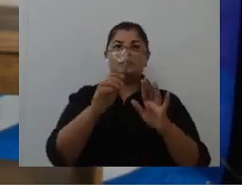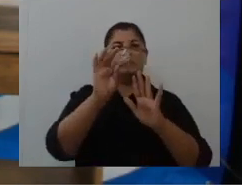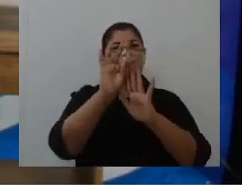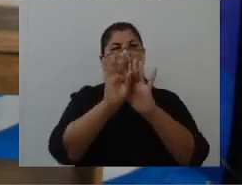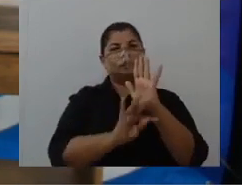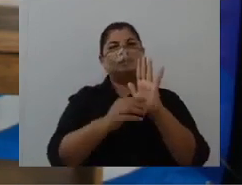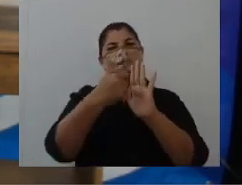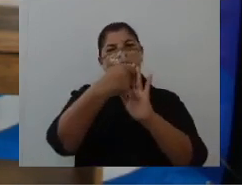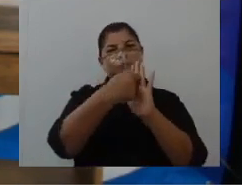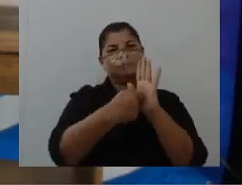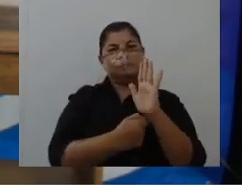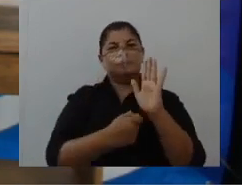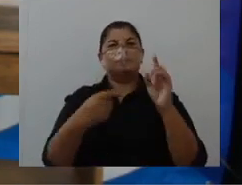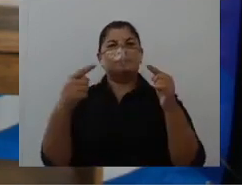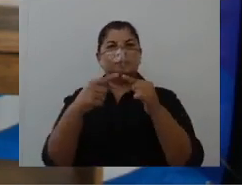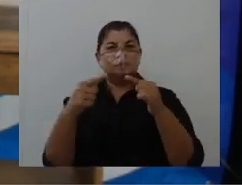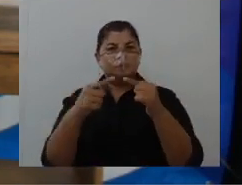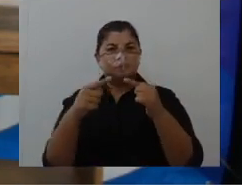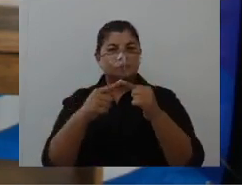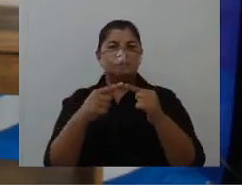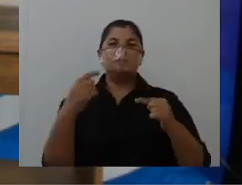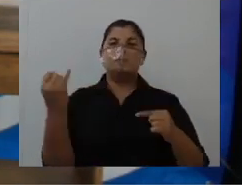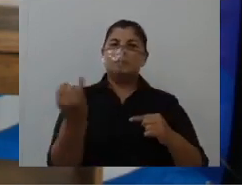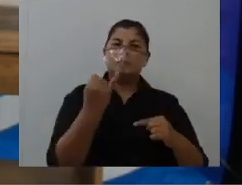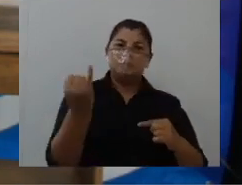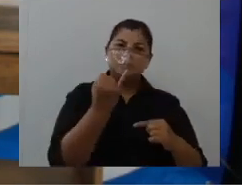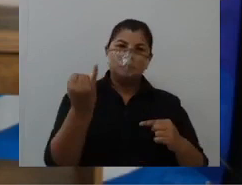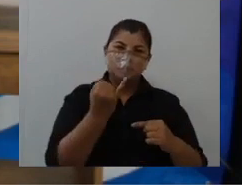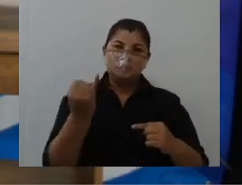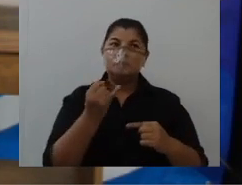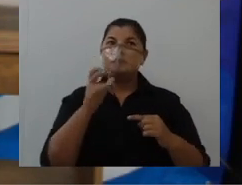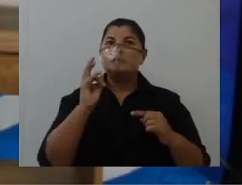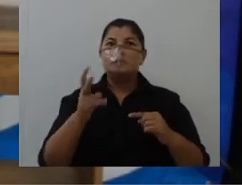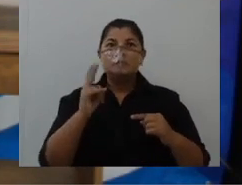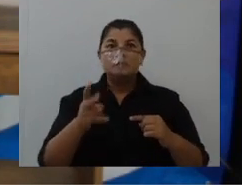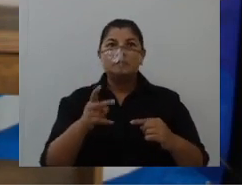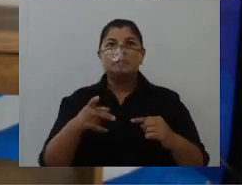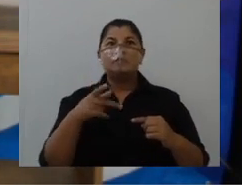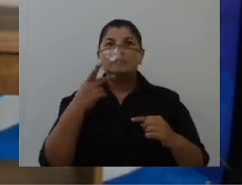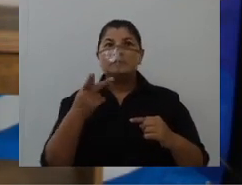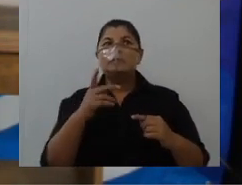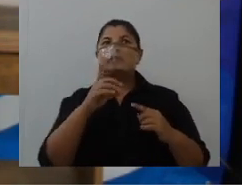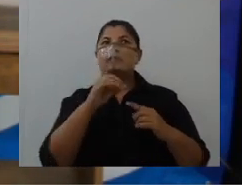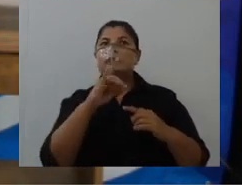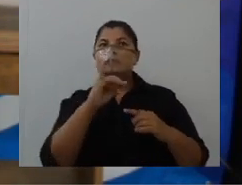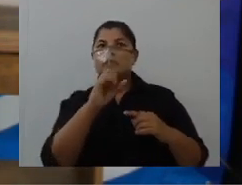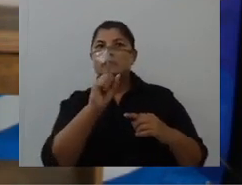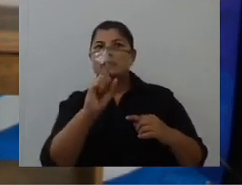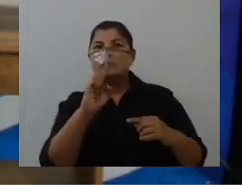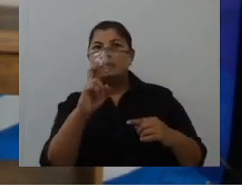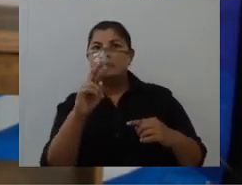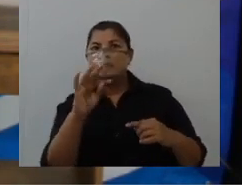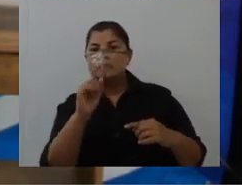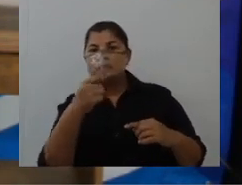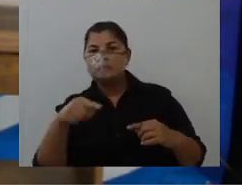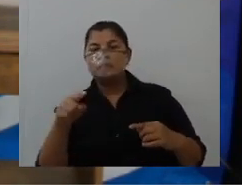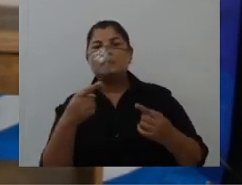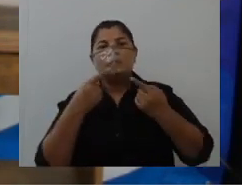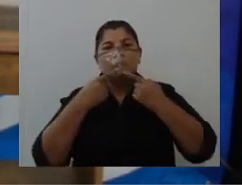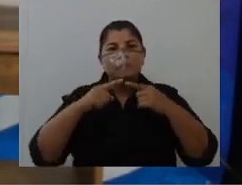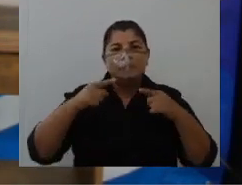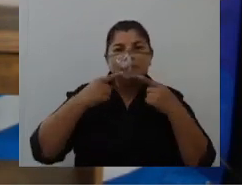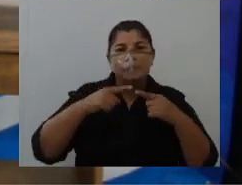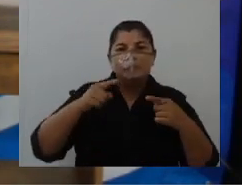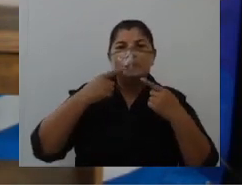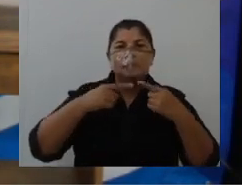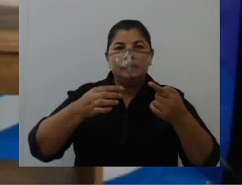outro gênero textual super importante. Toda vez que vocês ouvirem falar em dissertação argumentativa, lembrem, estou falando da